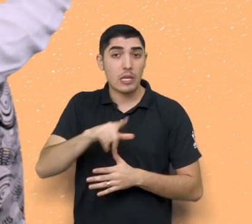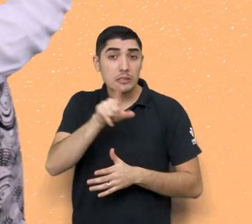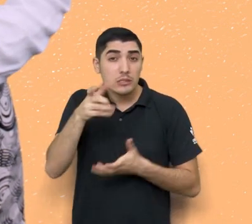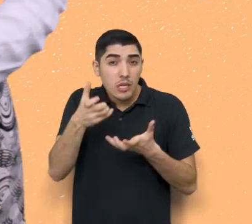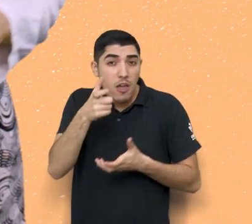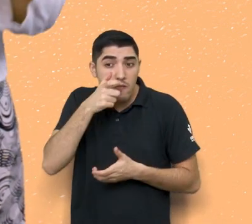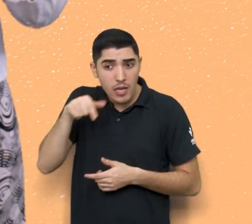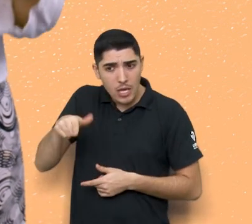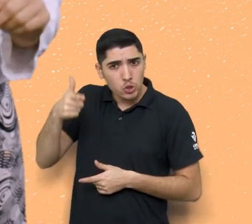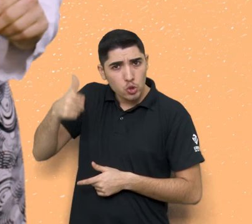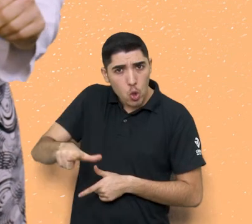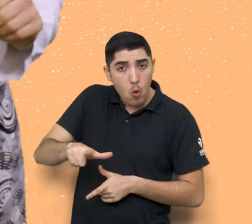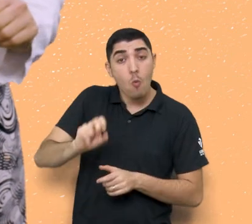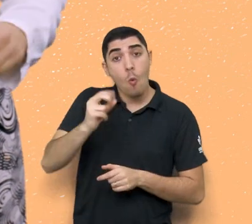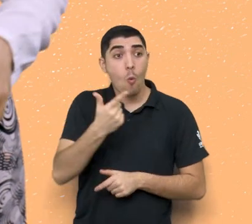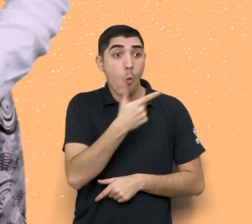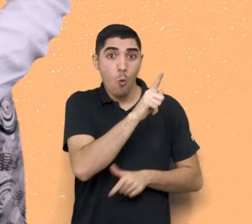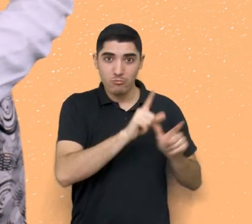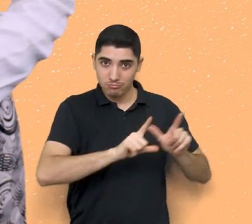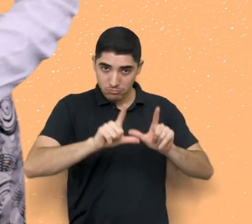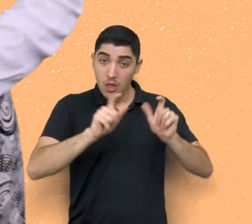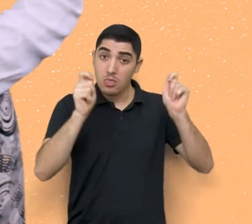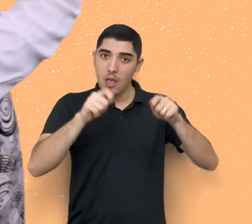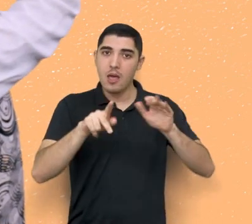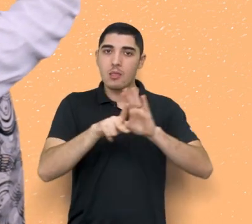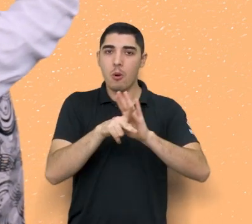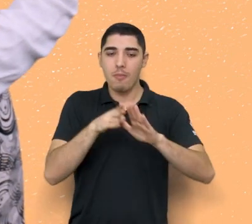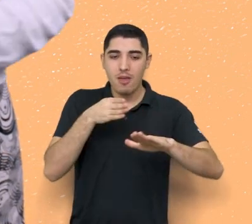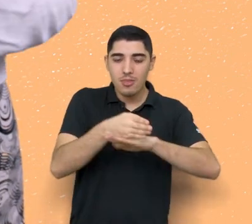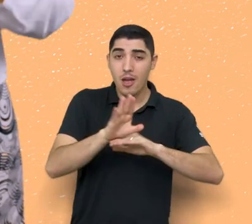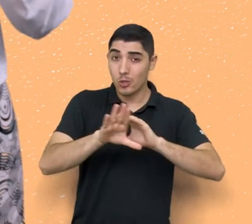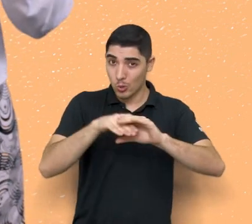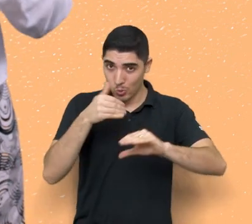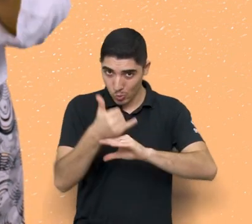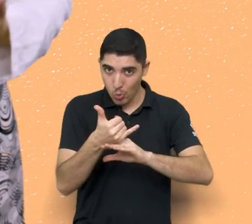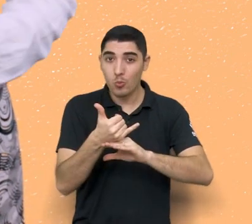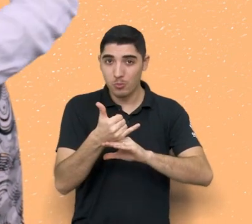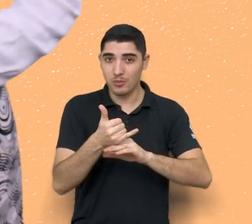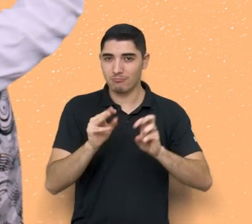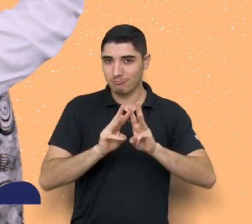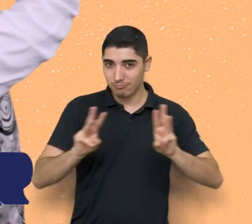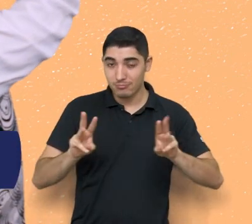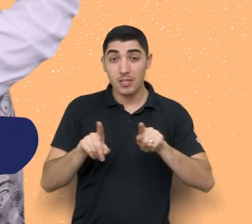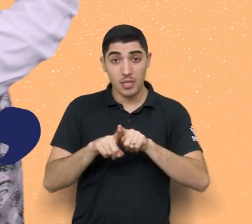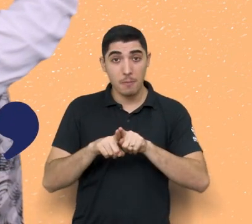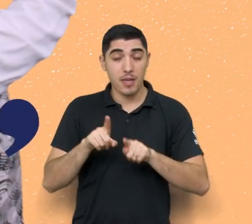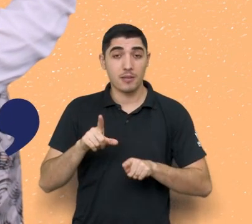esse programa e todos os outros, acesse o nosso canal no YouTube e acompanhe